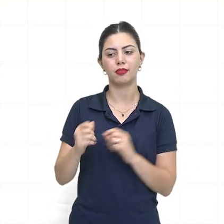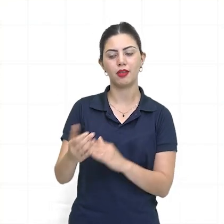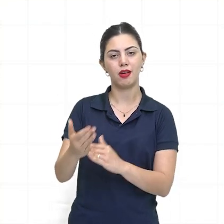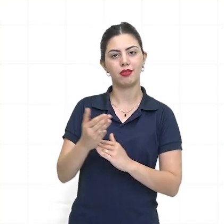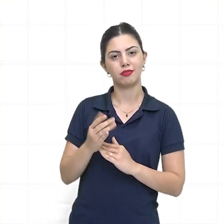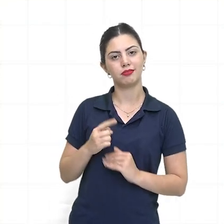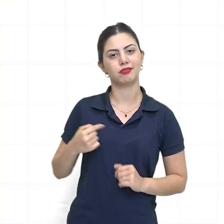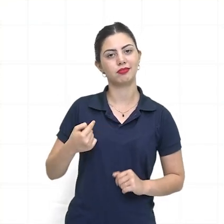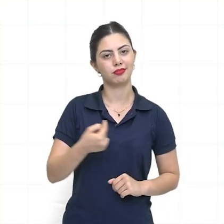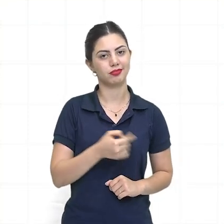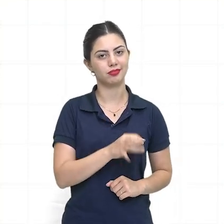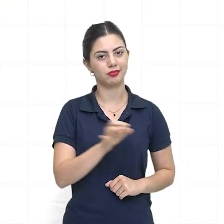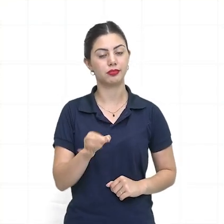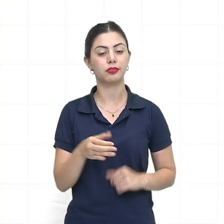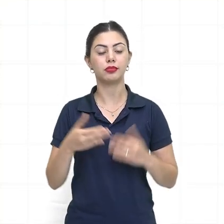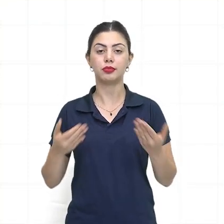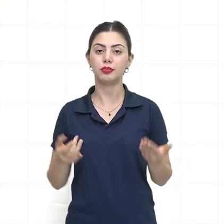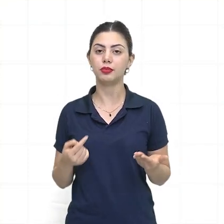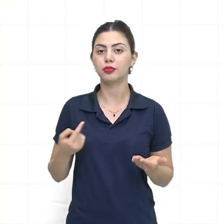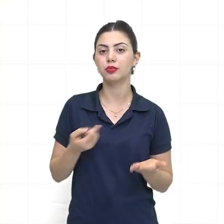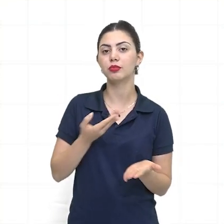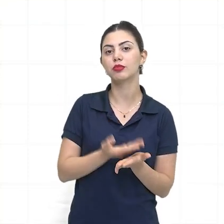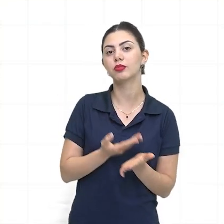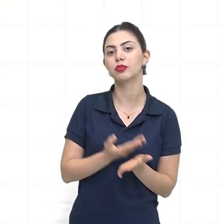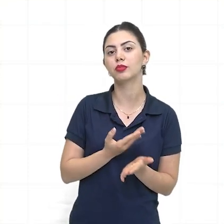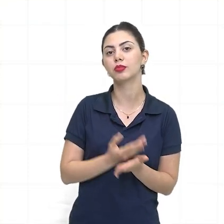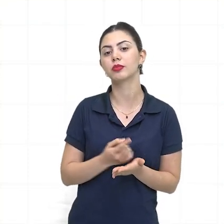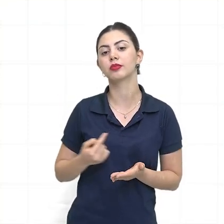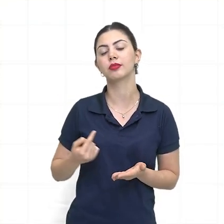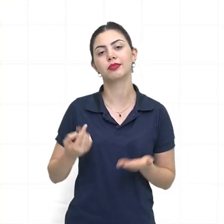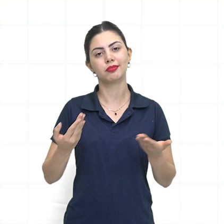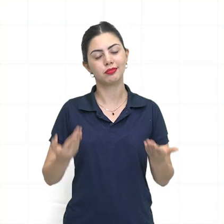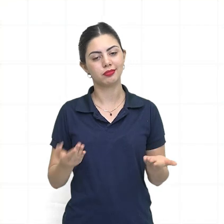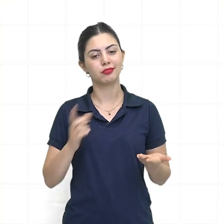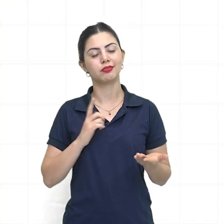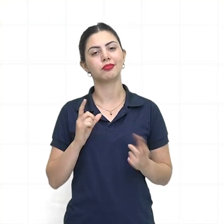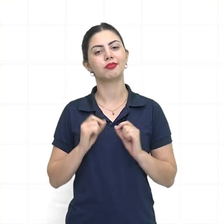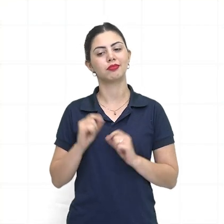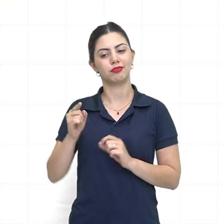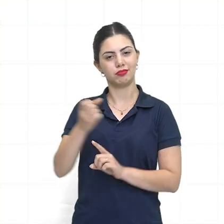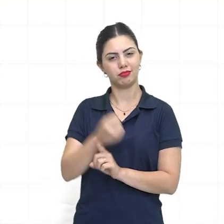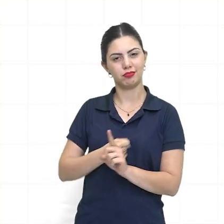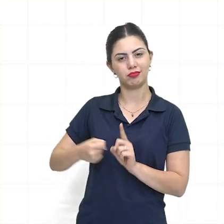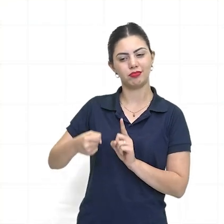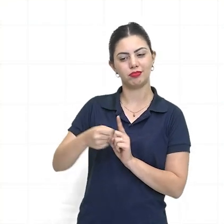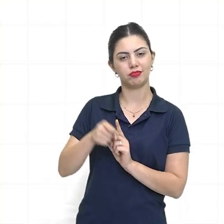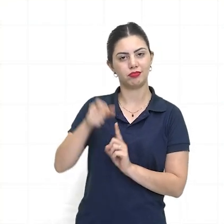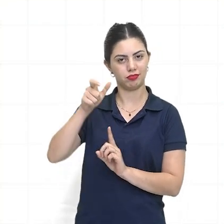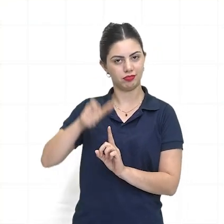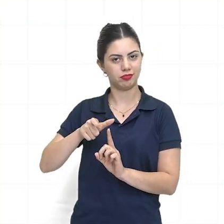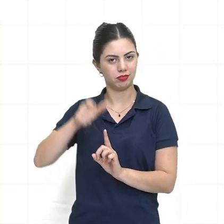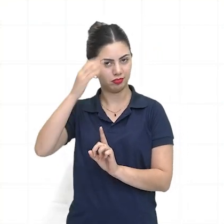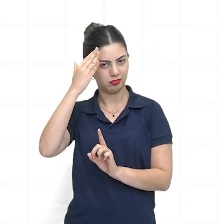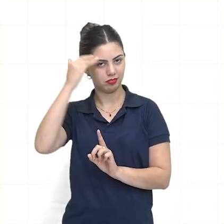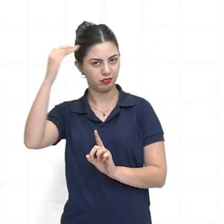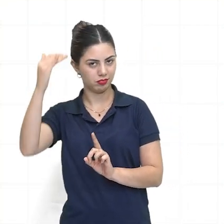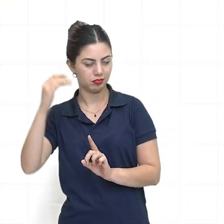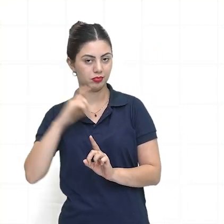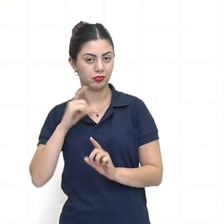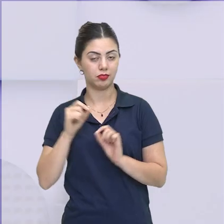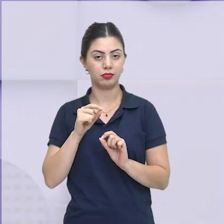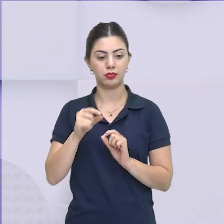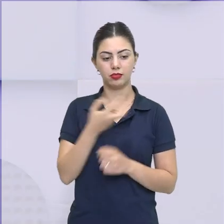aqui isso nós vamos entender a partir do que nosso querido sociólogo, na sua obra Psicologia Social